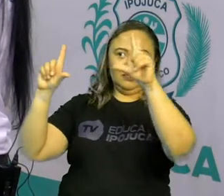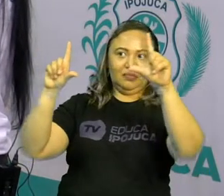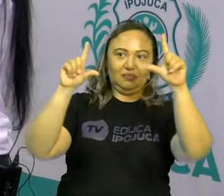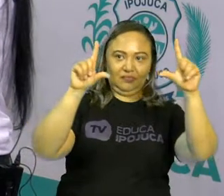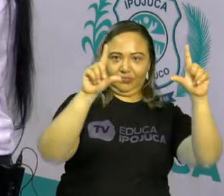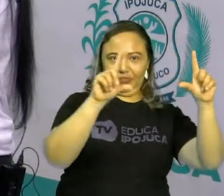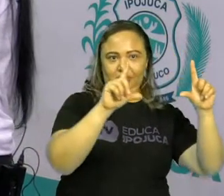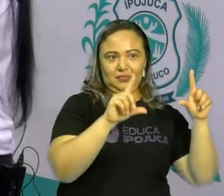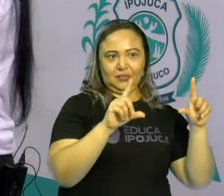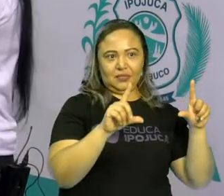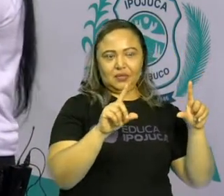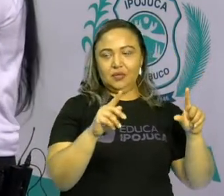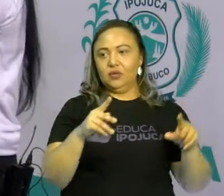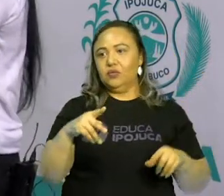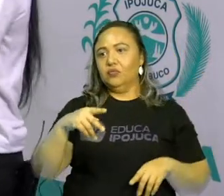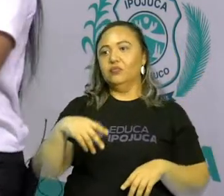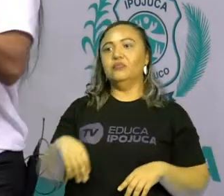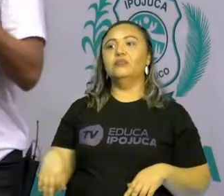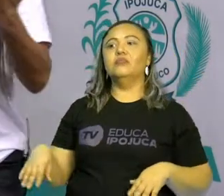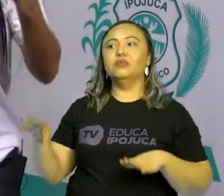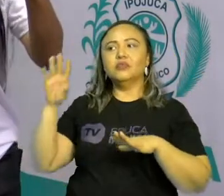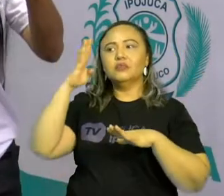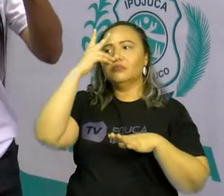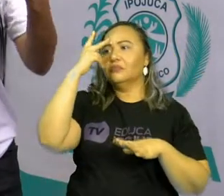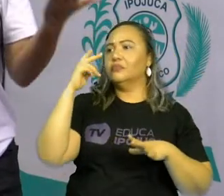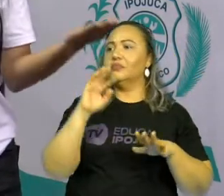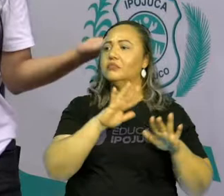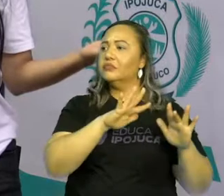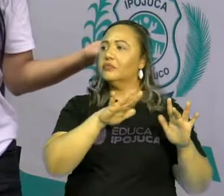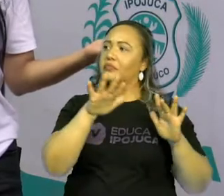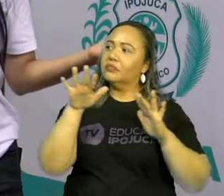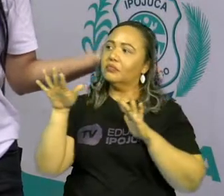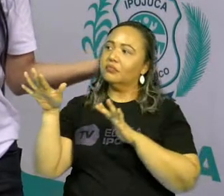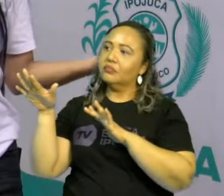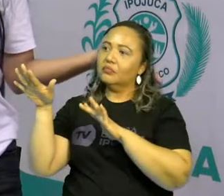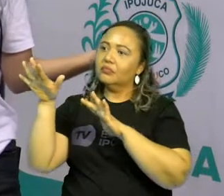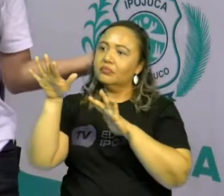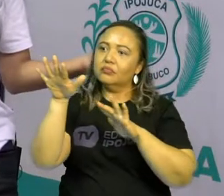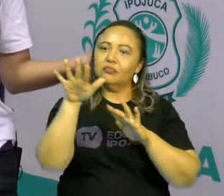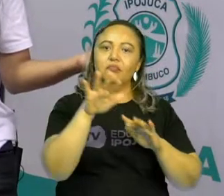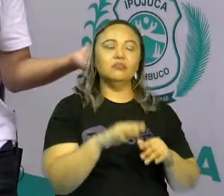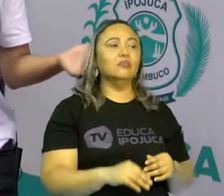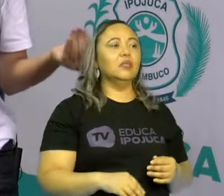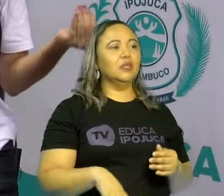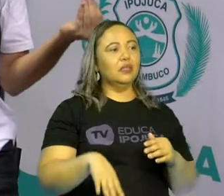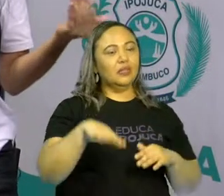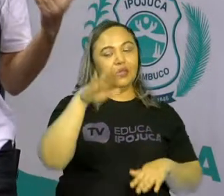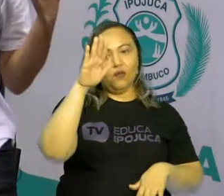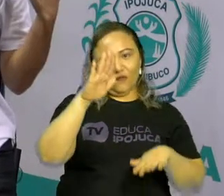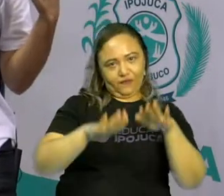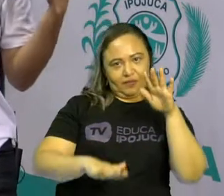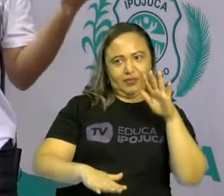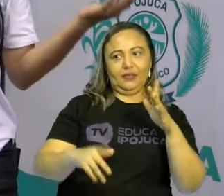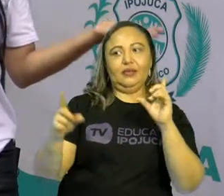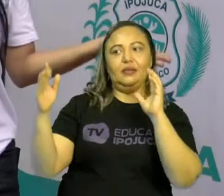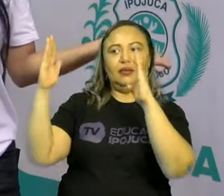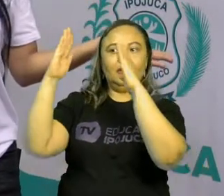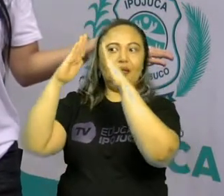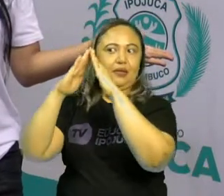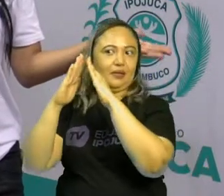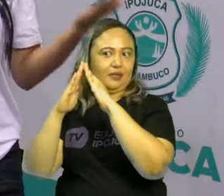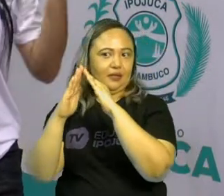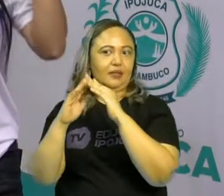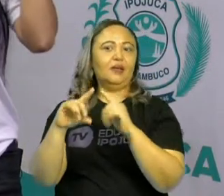uma superfície fotossensível a gente Às vezes tem tanta fotografia na nossa casa e não jeito aquela ler um